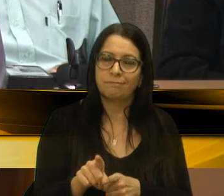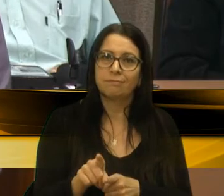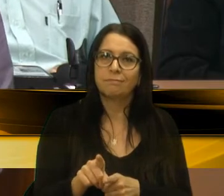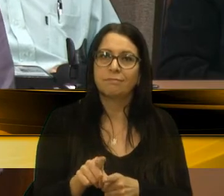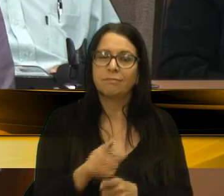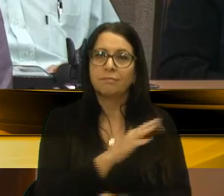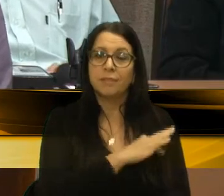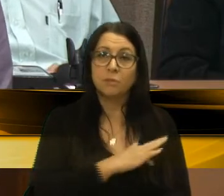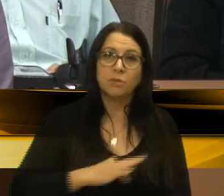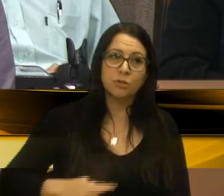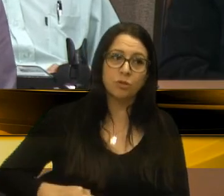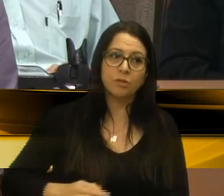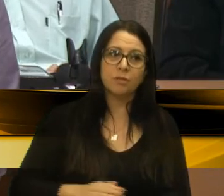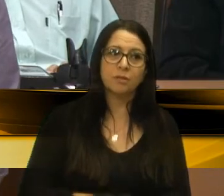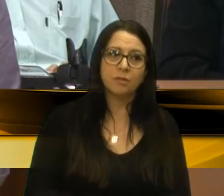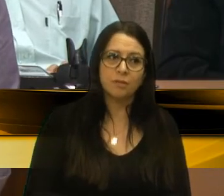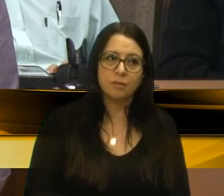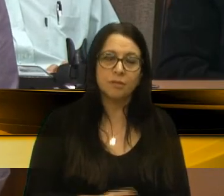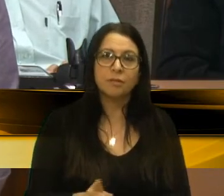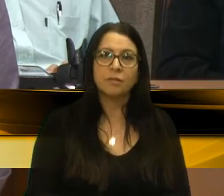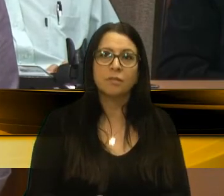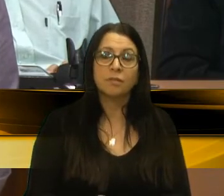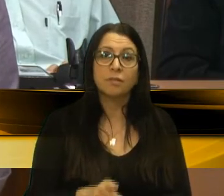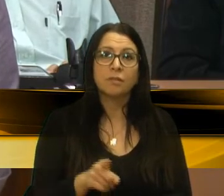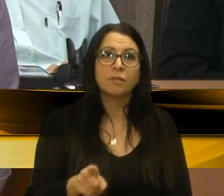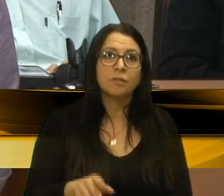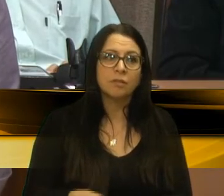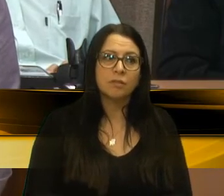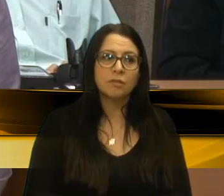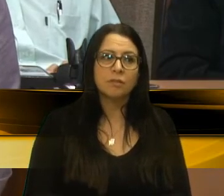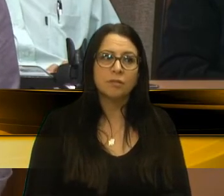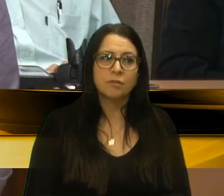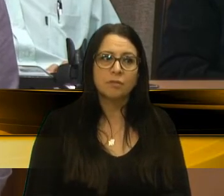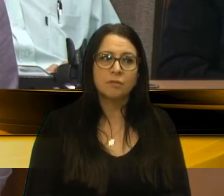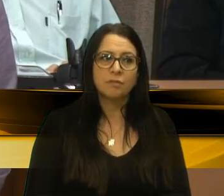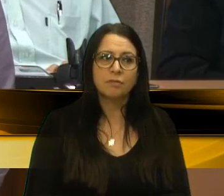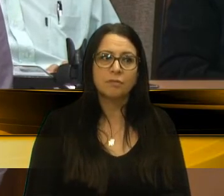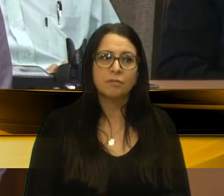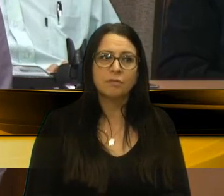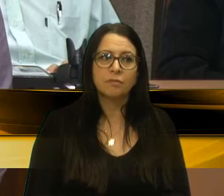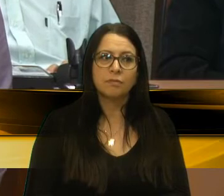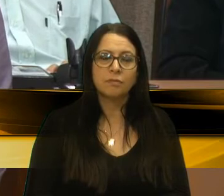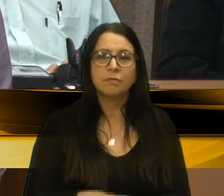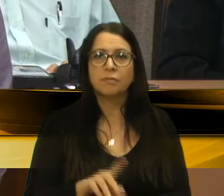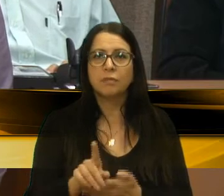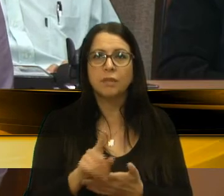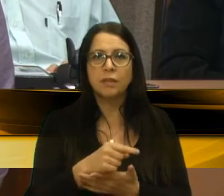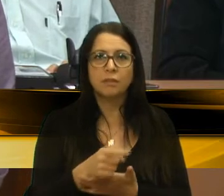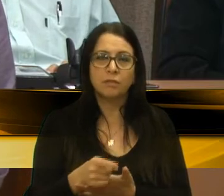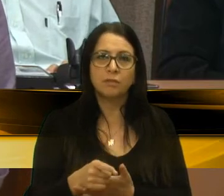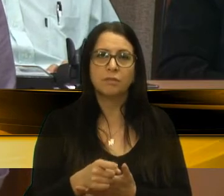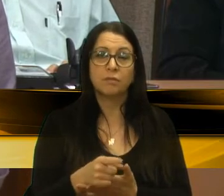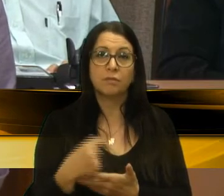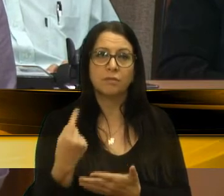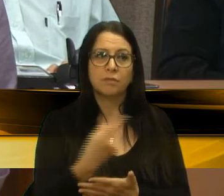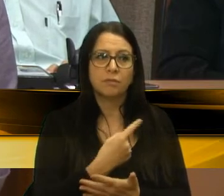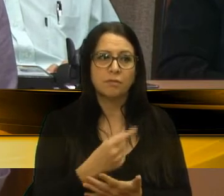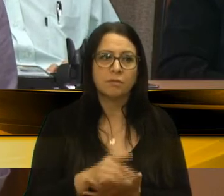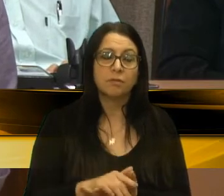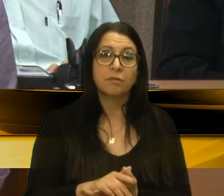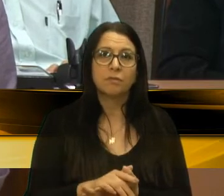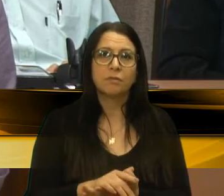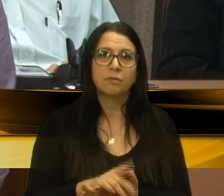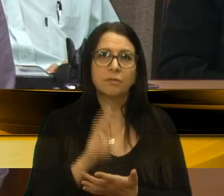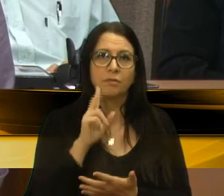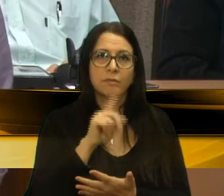Farroupilha, de 70% a 80%, as empresas estão quebrando, fechando,